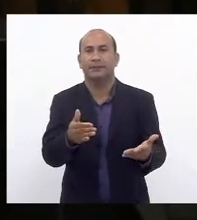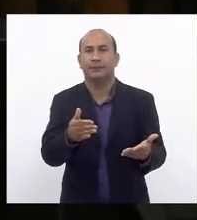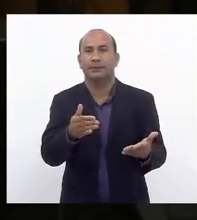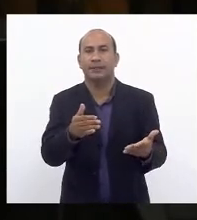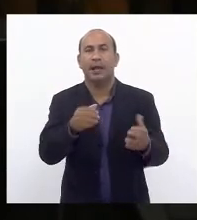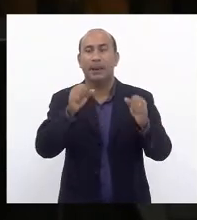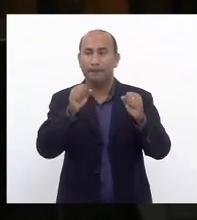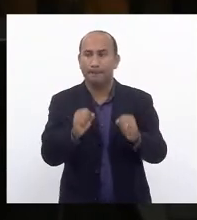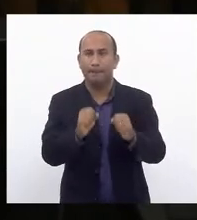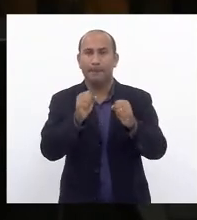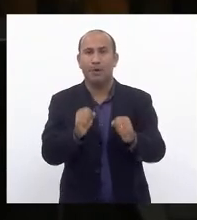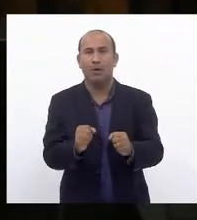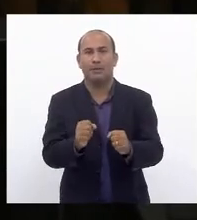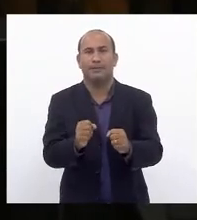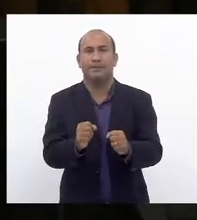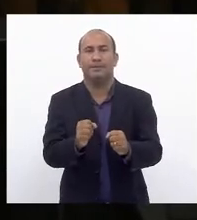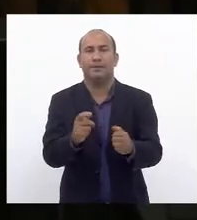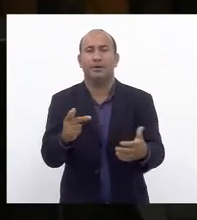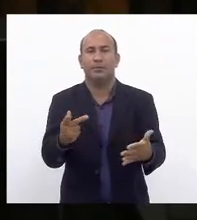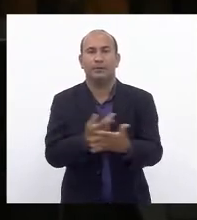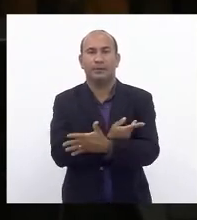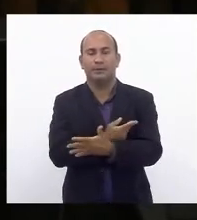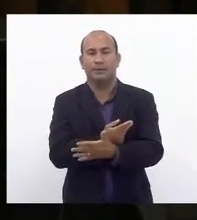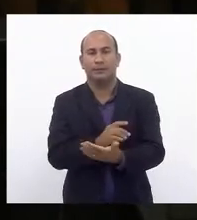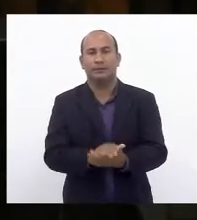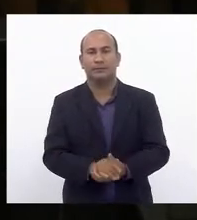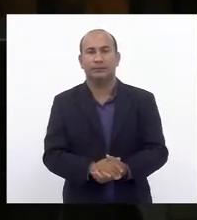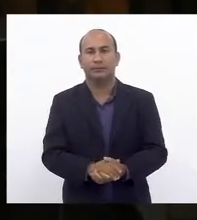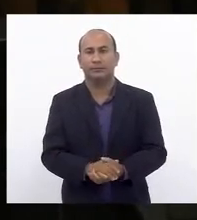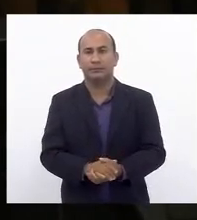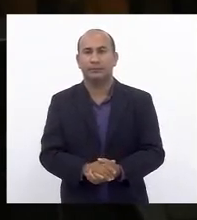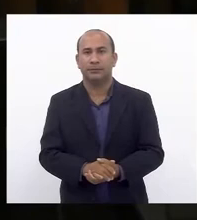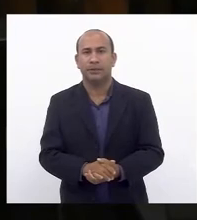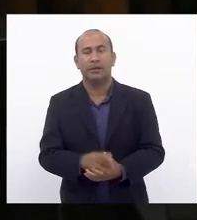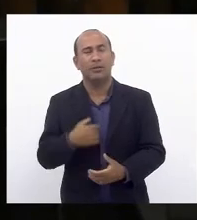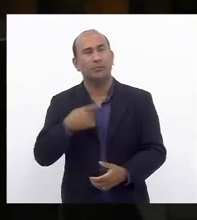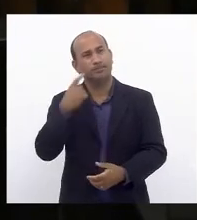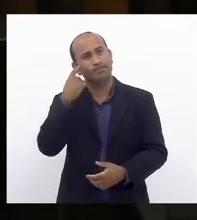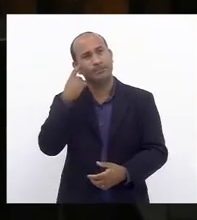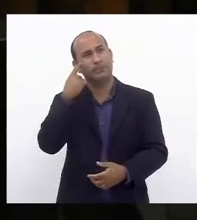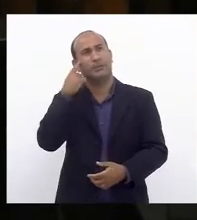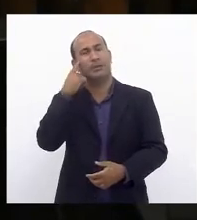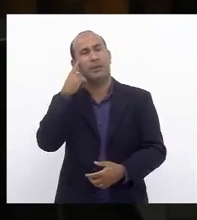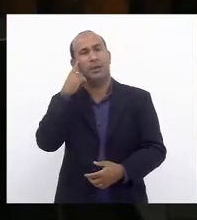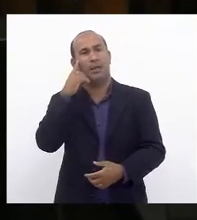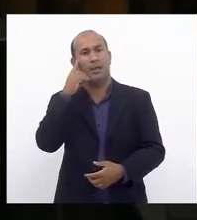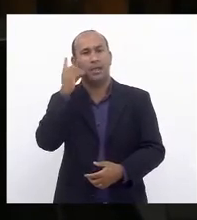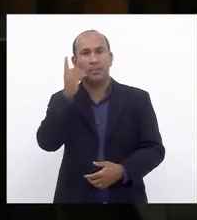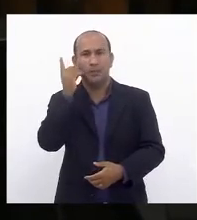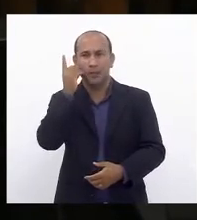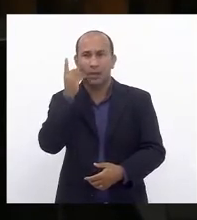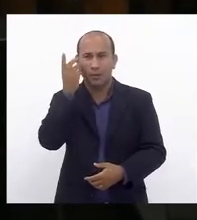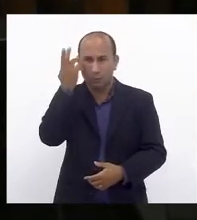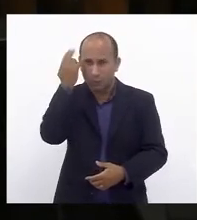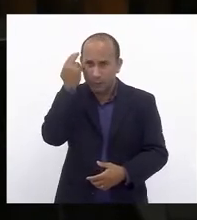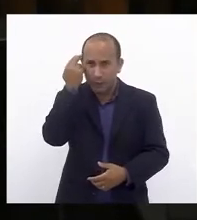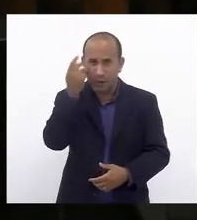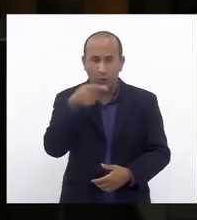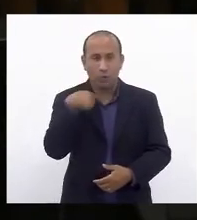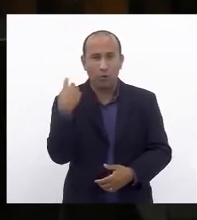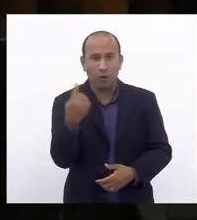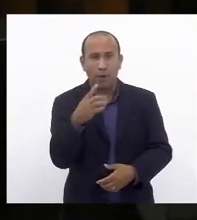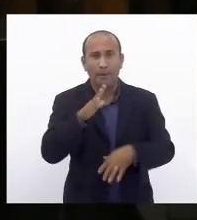ele possa ocorrer. Porque imaginemos, deputado Eliomar, nós somos mais de 400